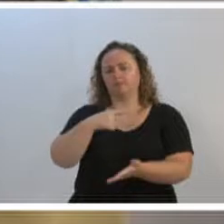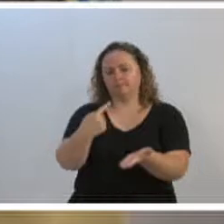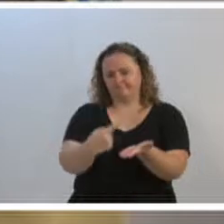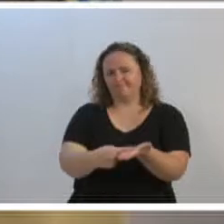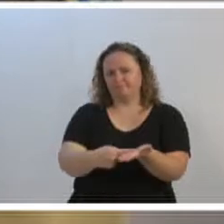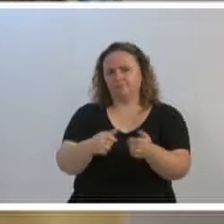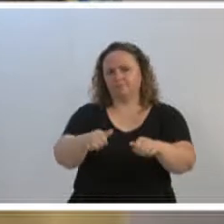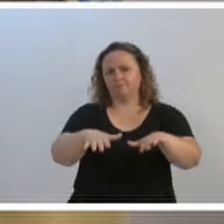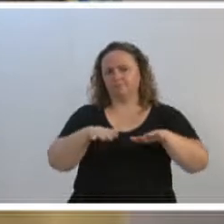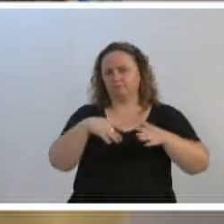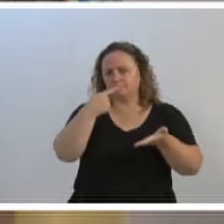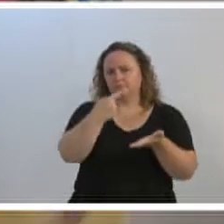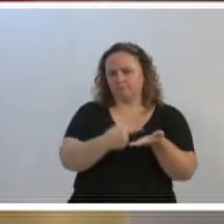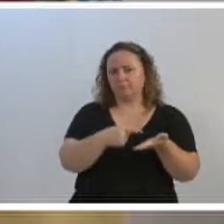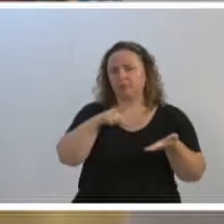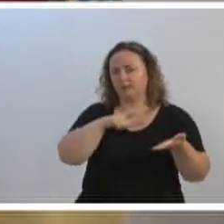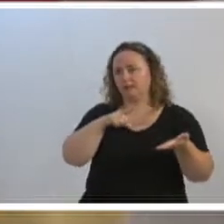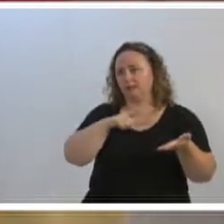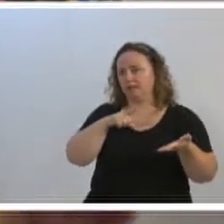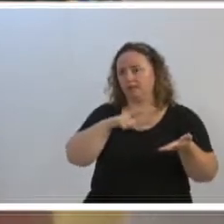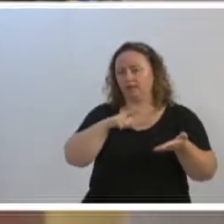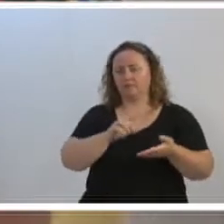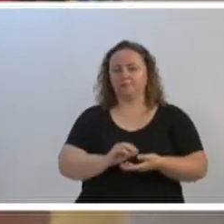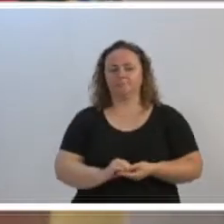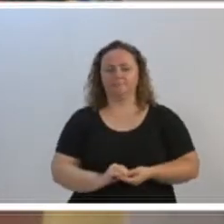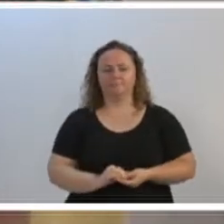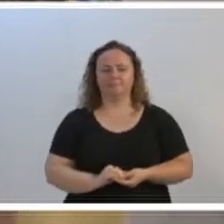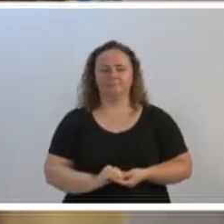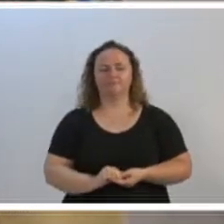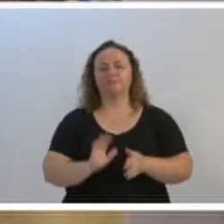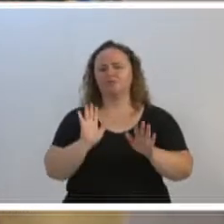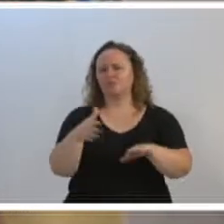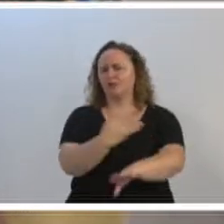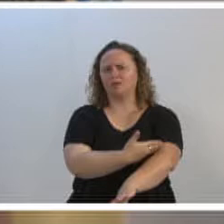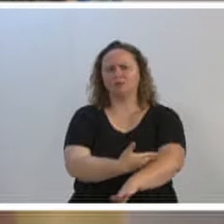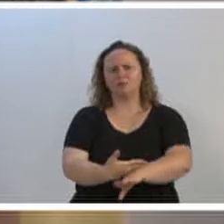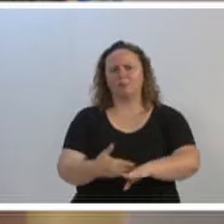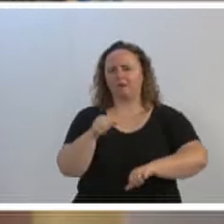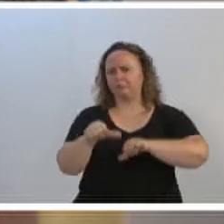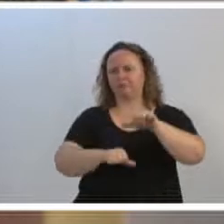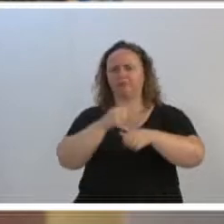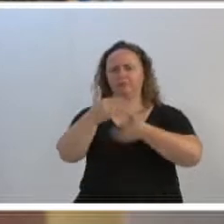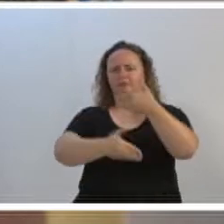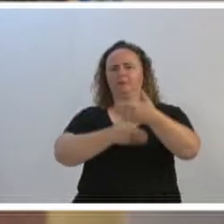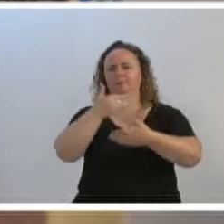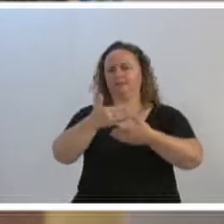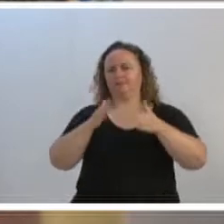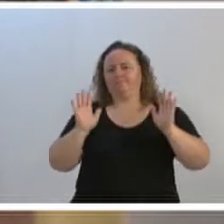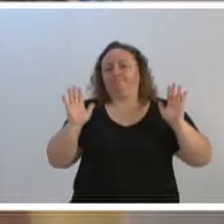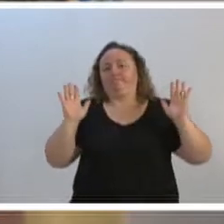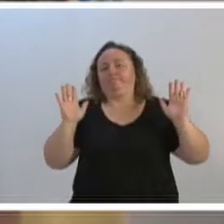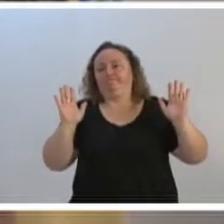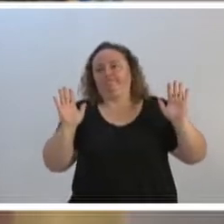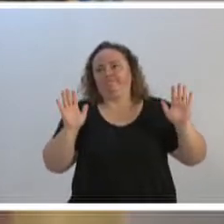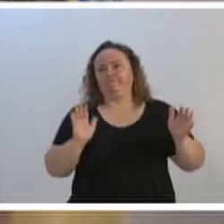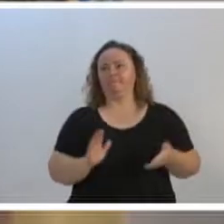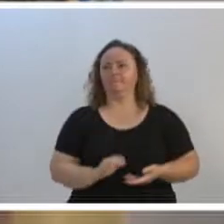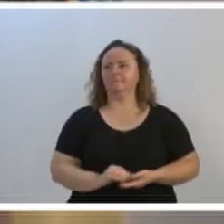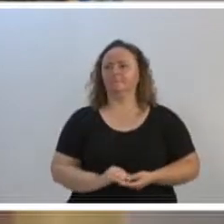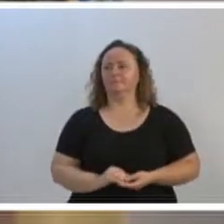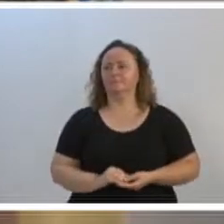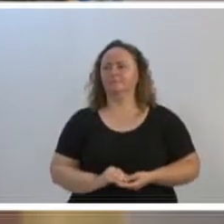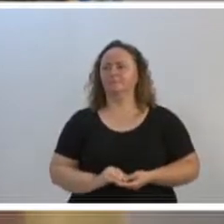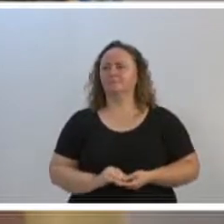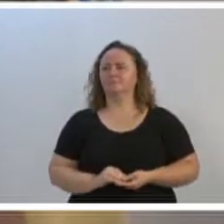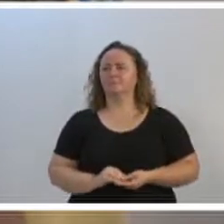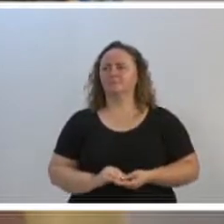ordinária, desculpa. Estou tão acostumado com essa coisa de extraordinária, segunda-feira. É que falei demais, falei demais sobre isso.